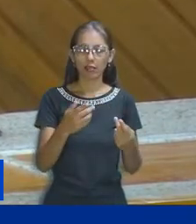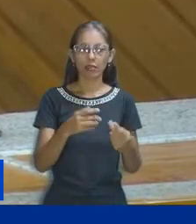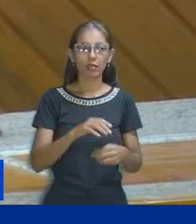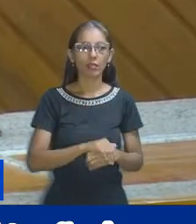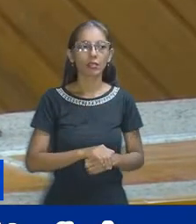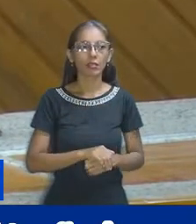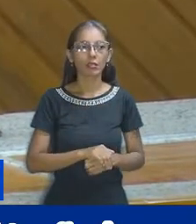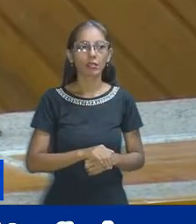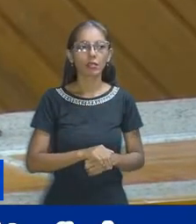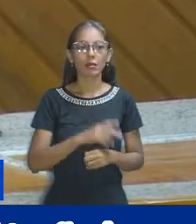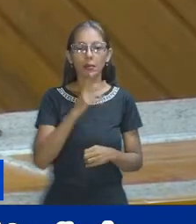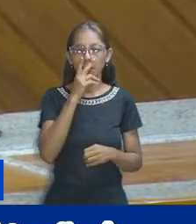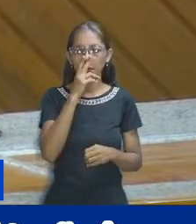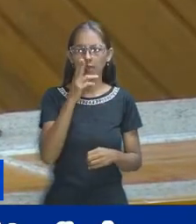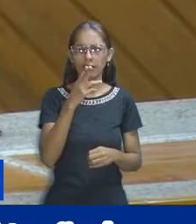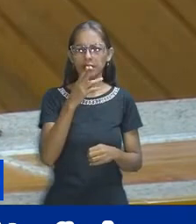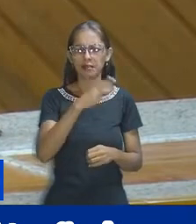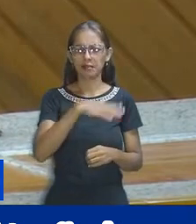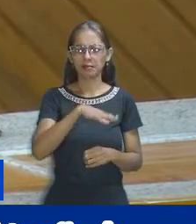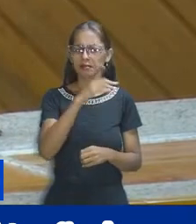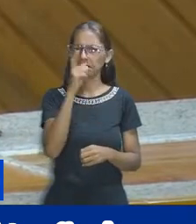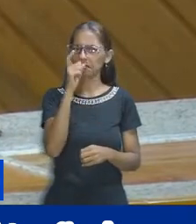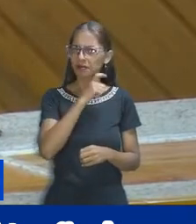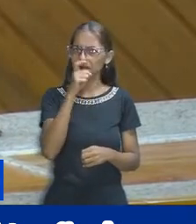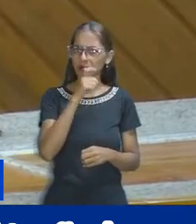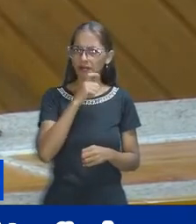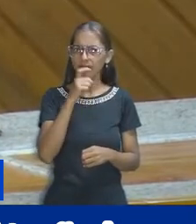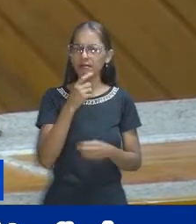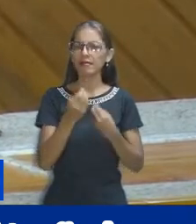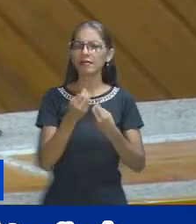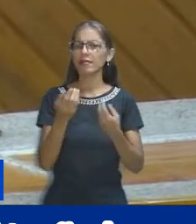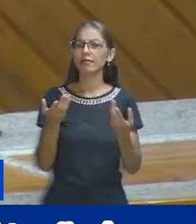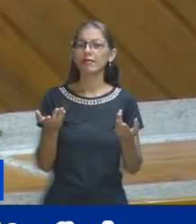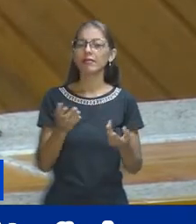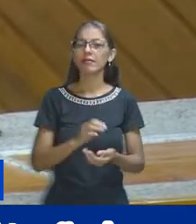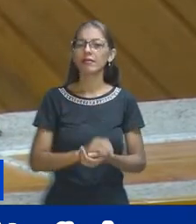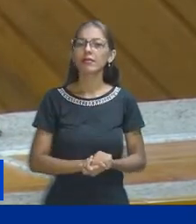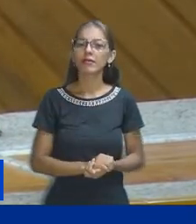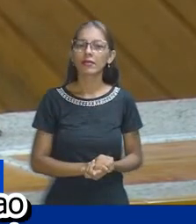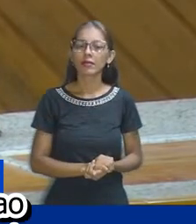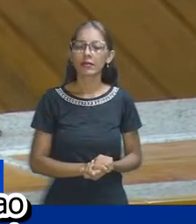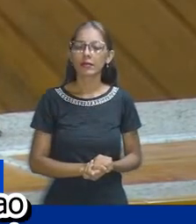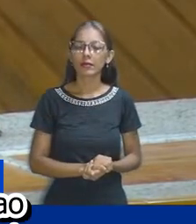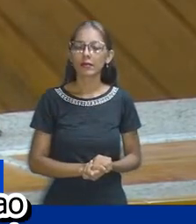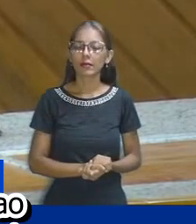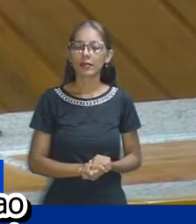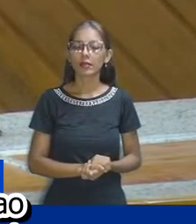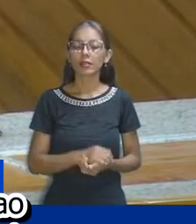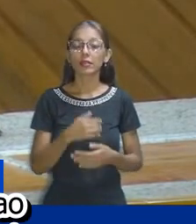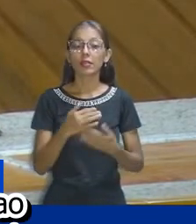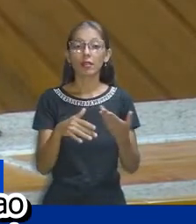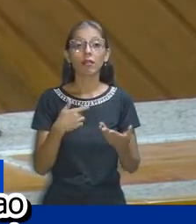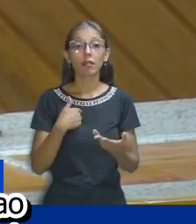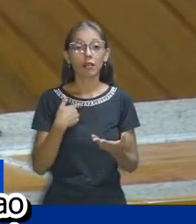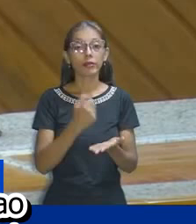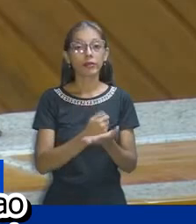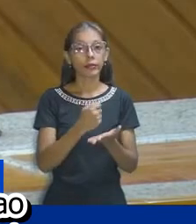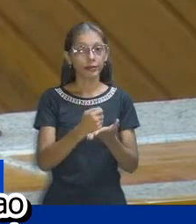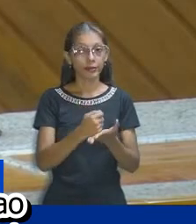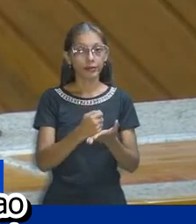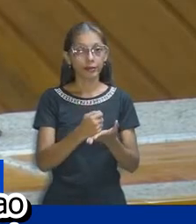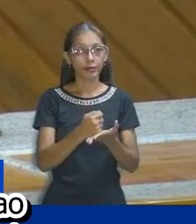públicos, eles estão mentindo, e aí eu teria que, por dever de ofício, não é, determinar o encaminhamento